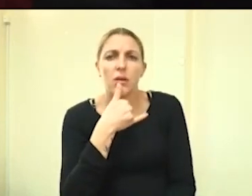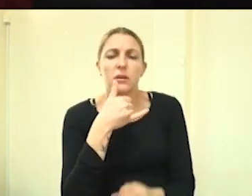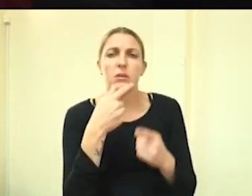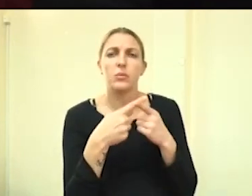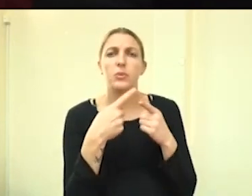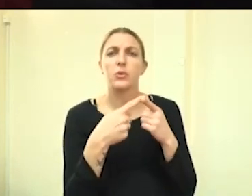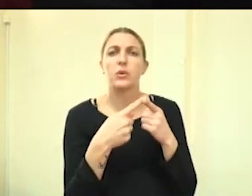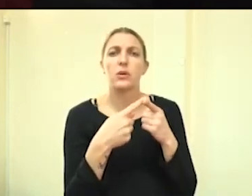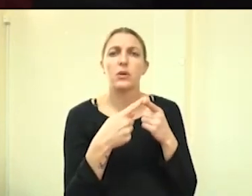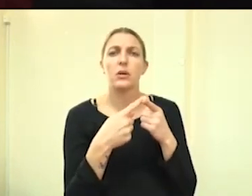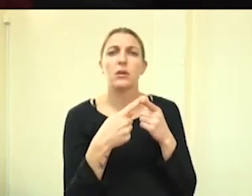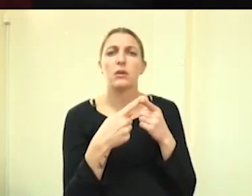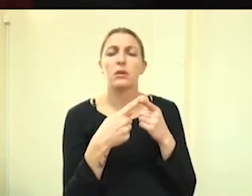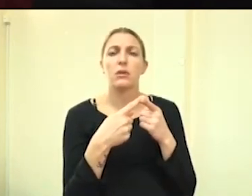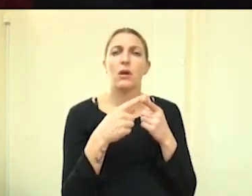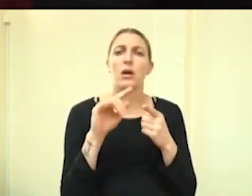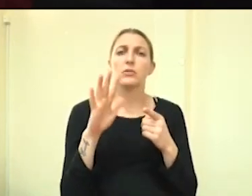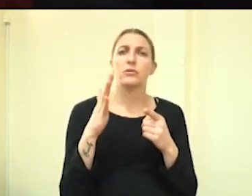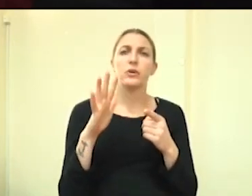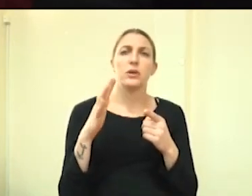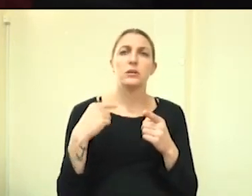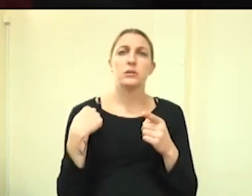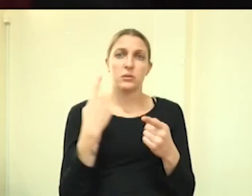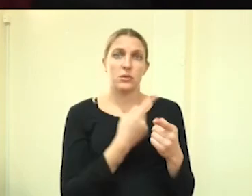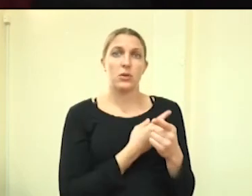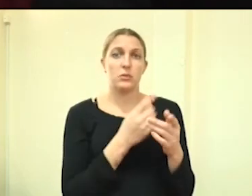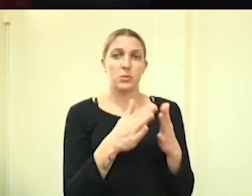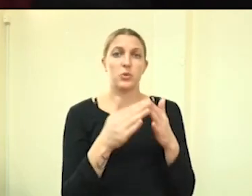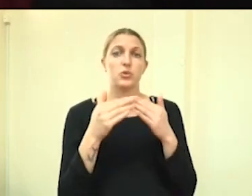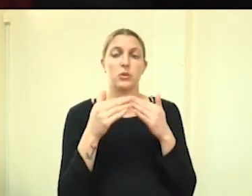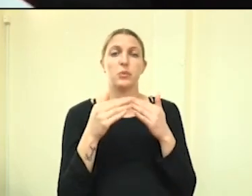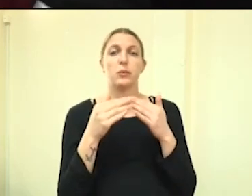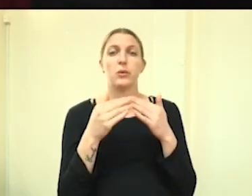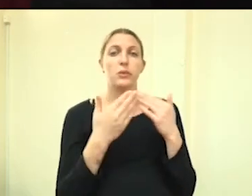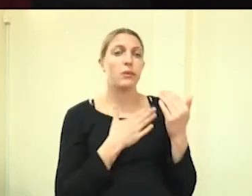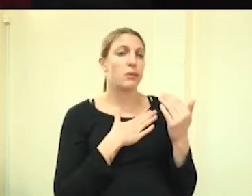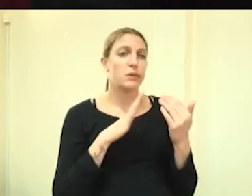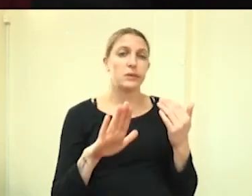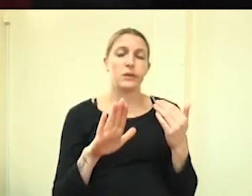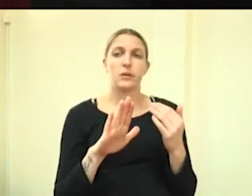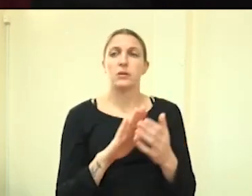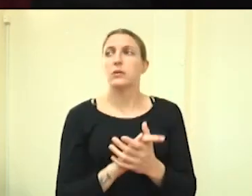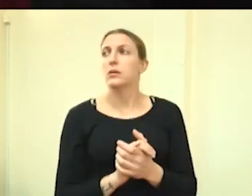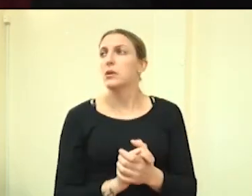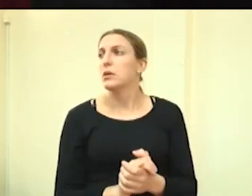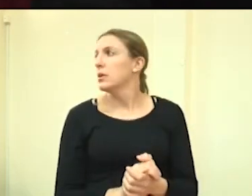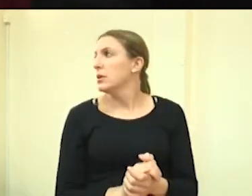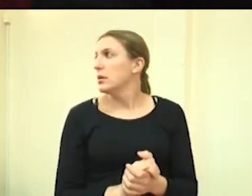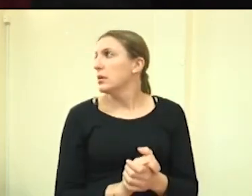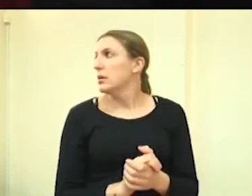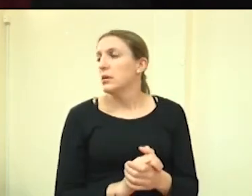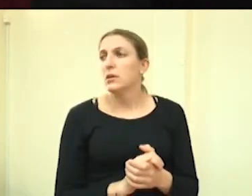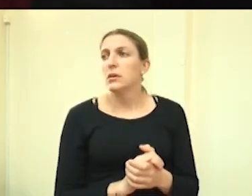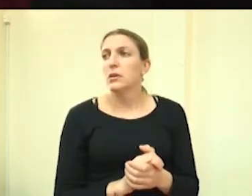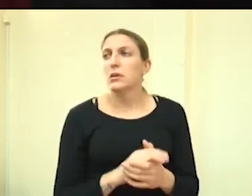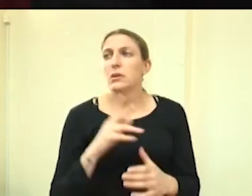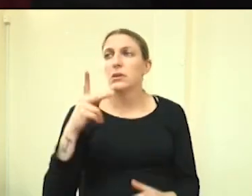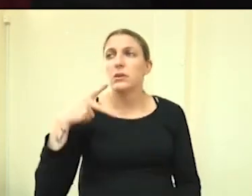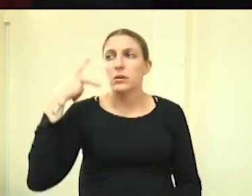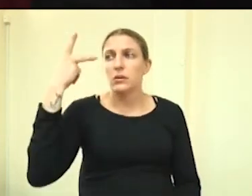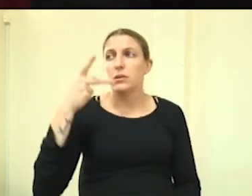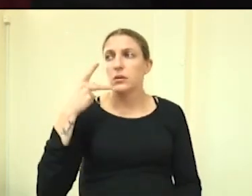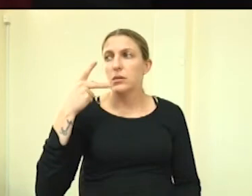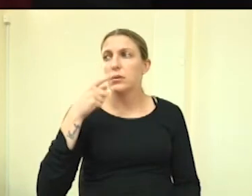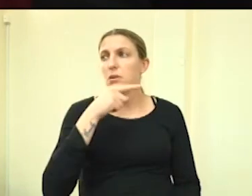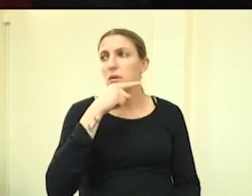que nem se pediu e que passam na frente, né? Então é importante para a gente entender também. Passo a palavra ao nobre colega vereador Claudemir